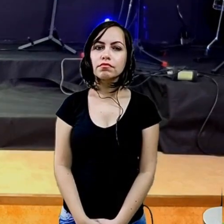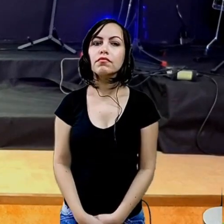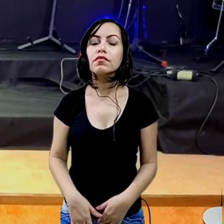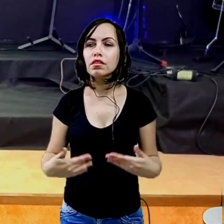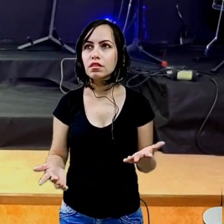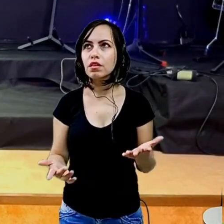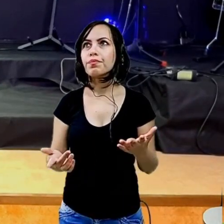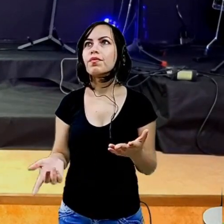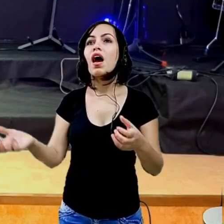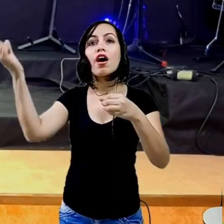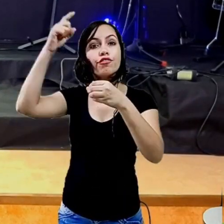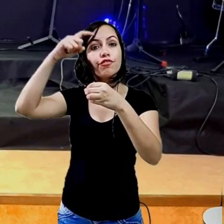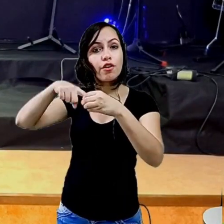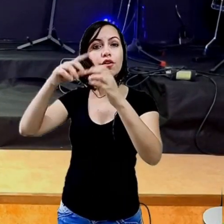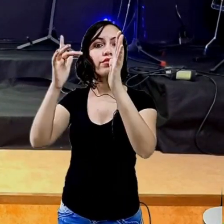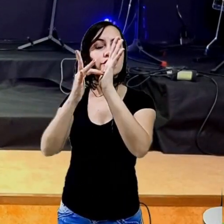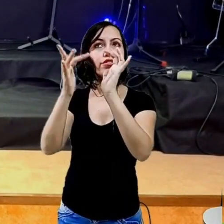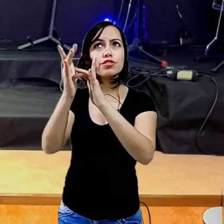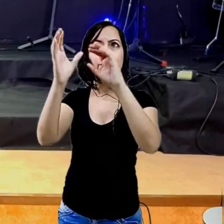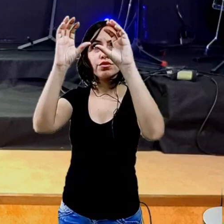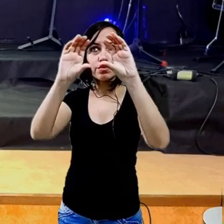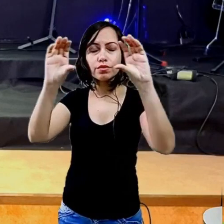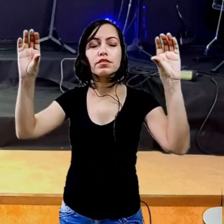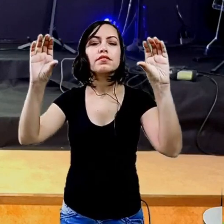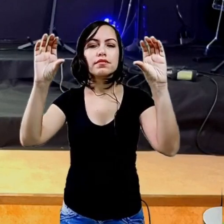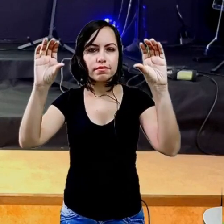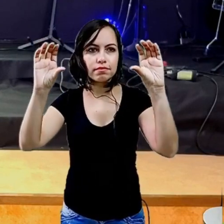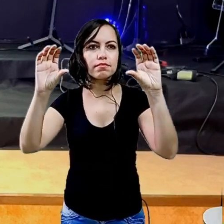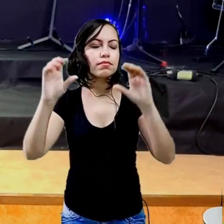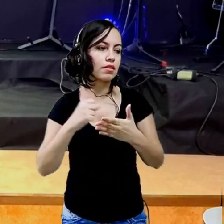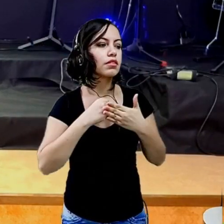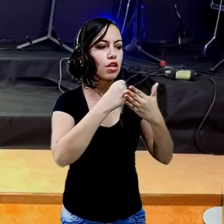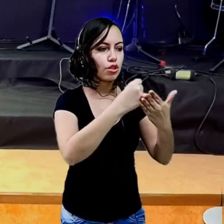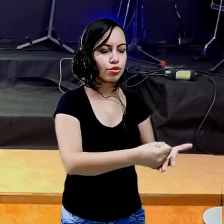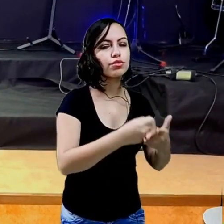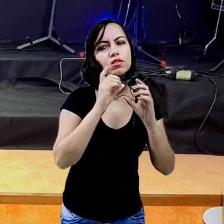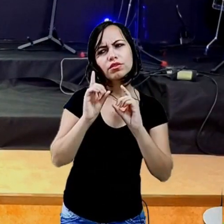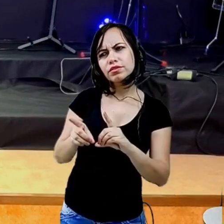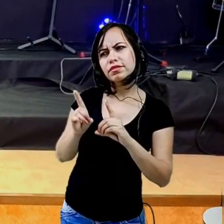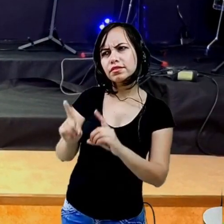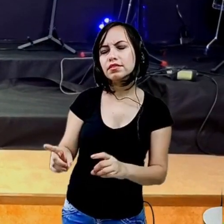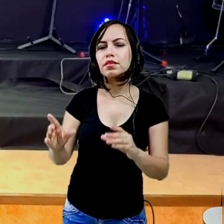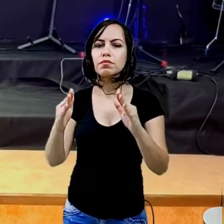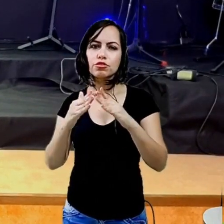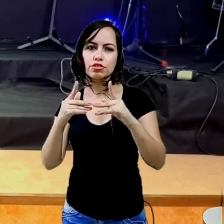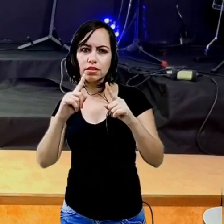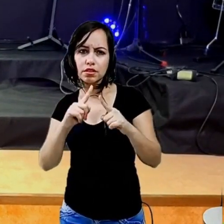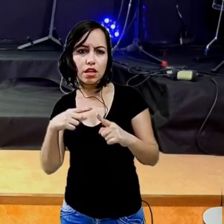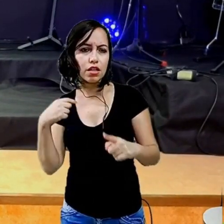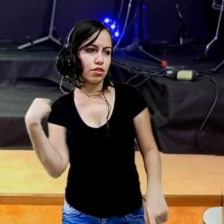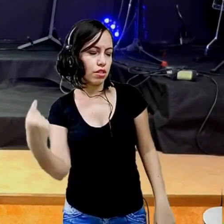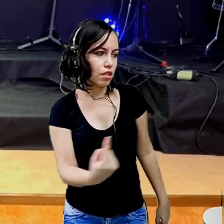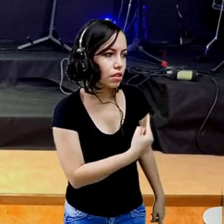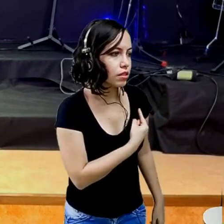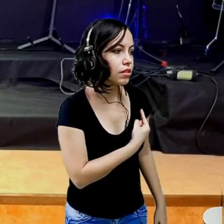de Jesus seria em benefício dos discípulos, da sua igreja, de nós,